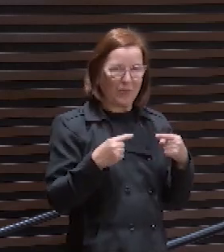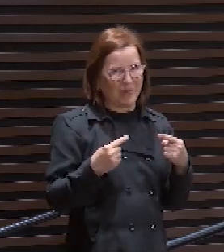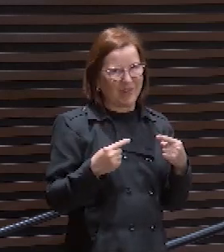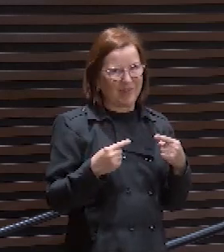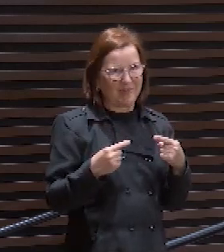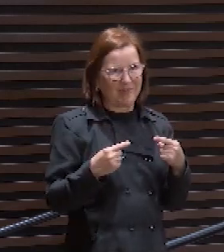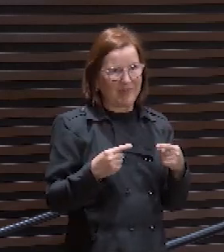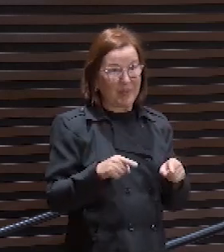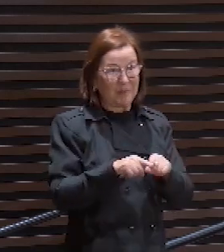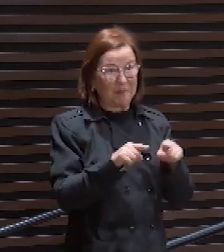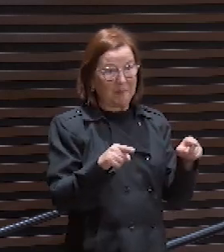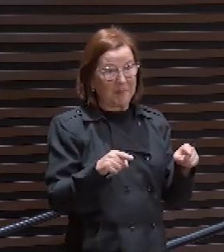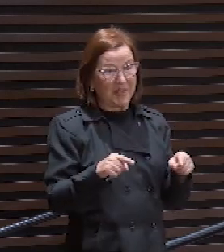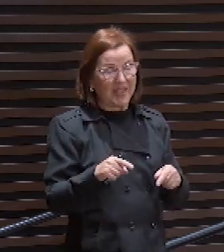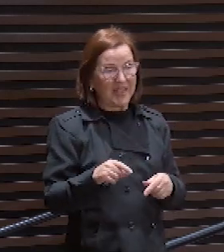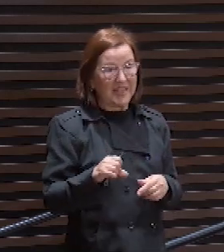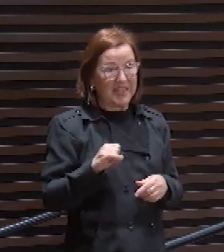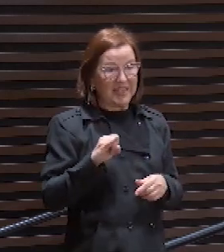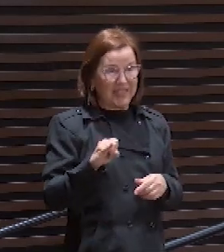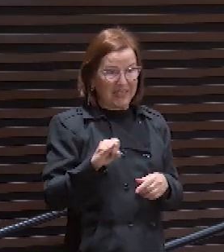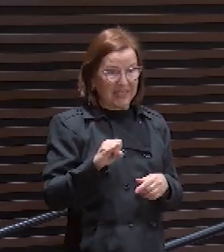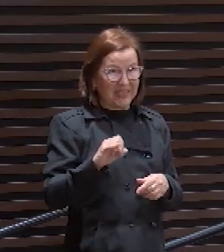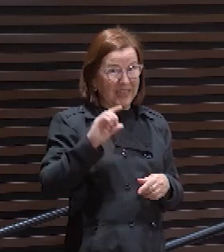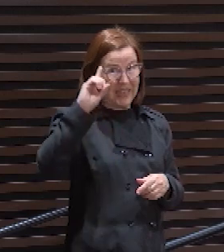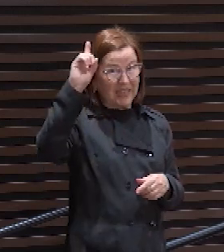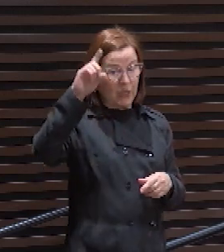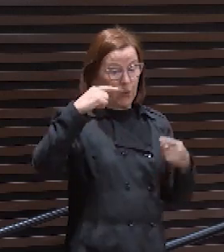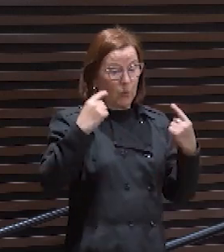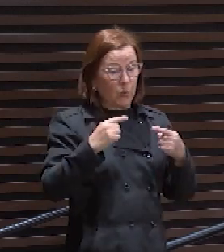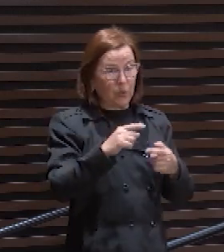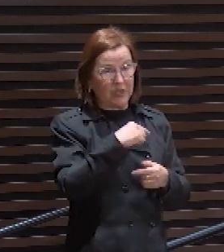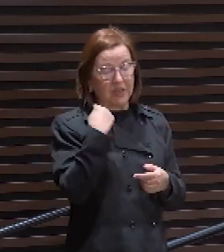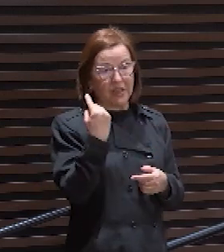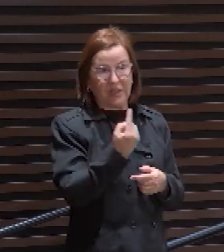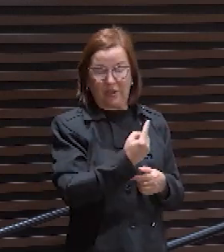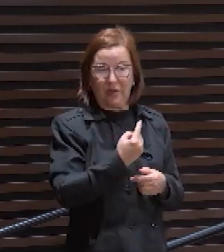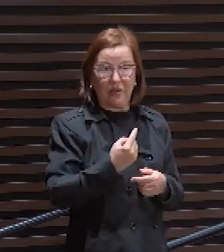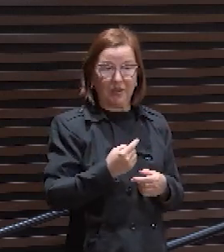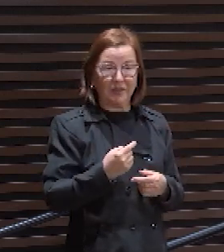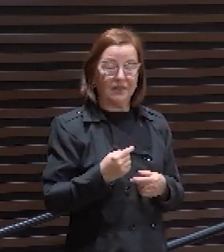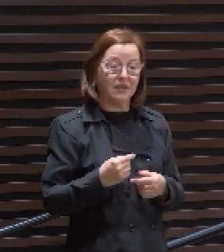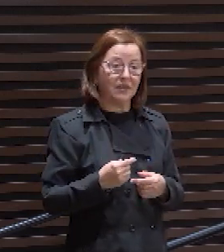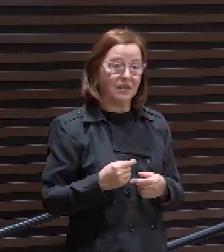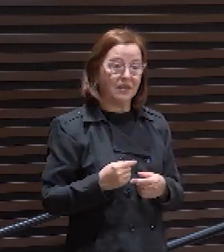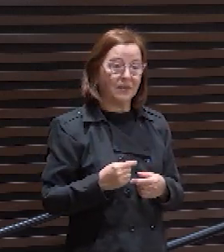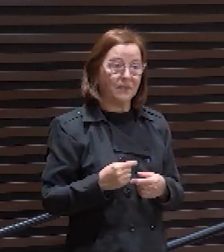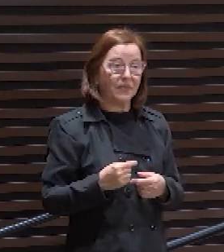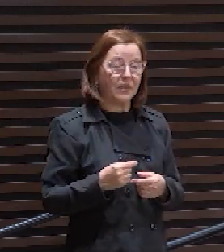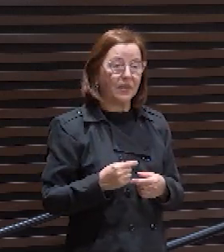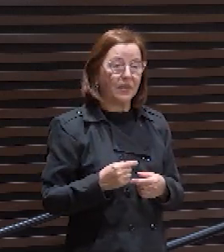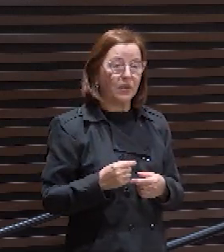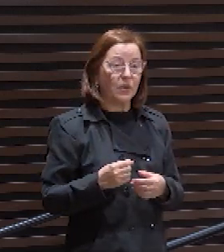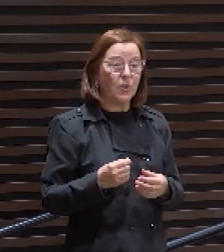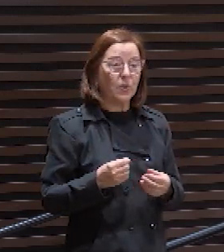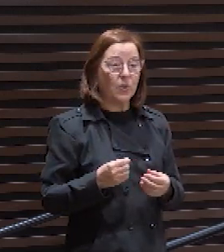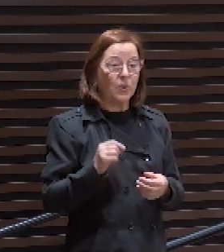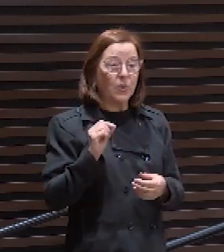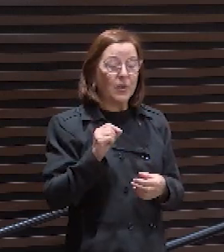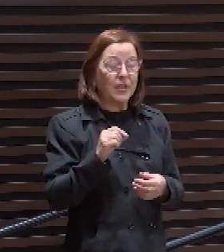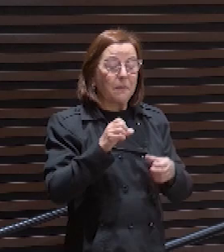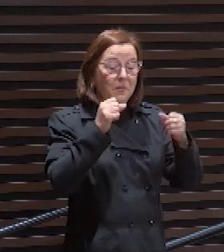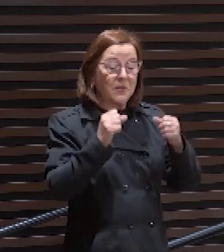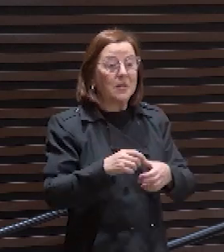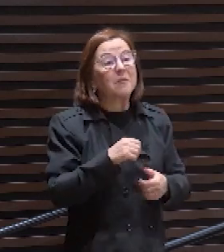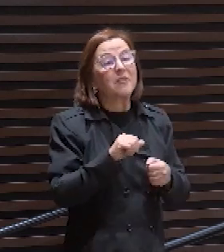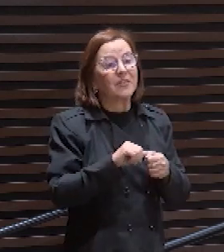nós? Se Deus, que é esse forte rei, esse grande rei, for contra o rei pequeno, o que o rei pequeno pode fazer?